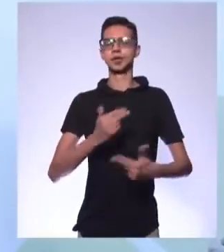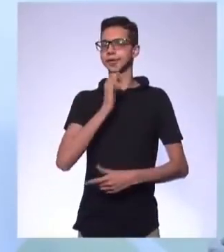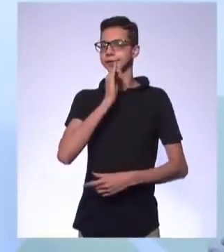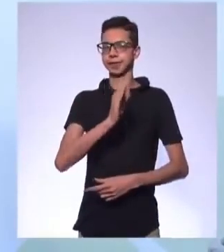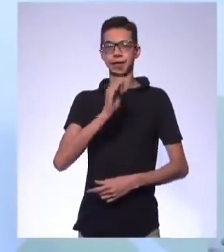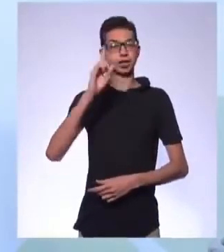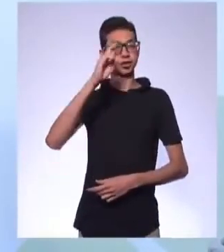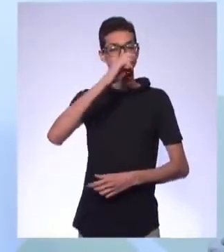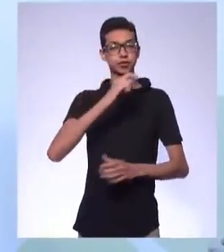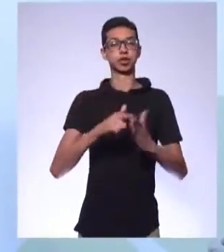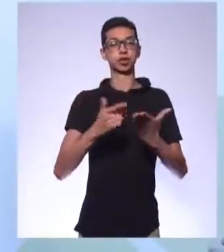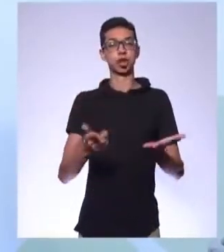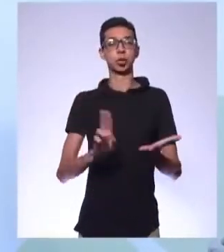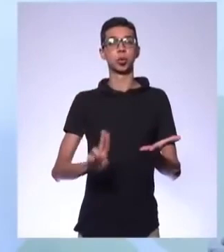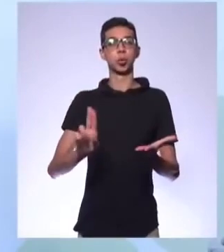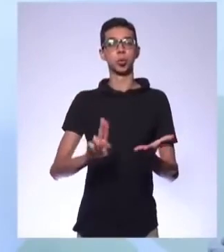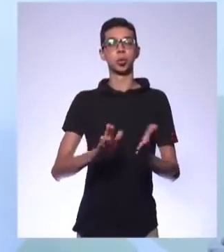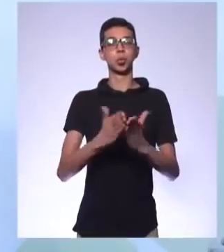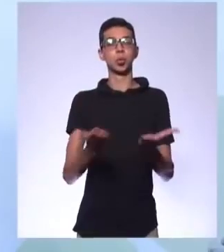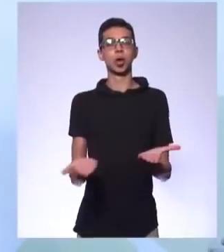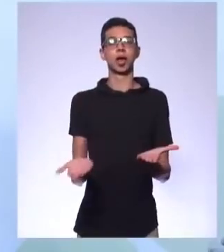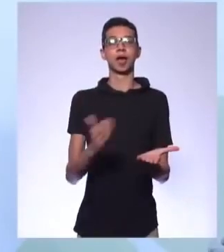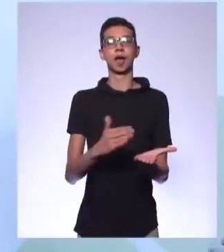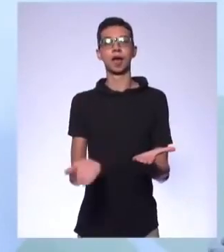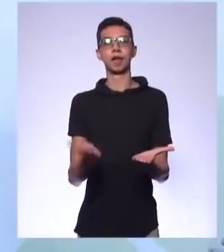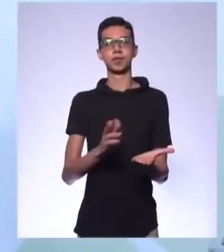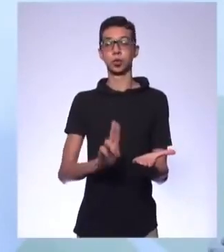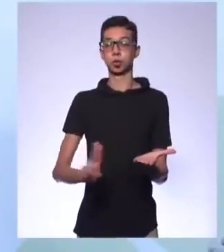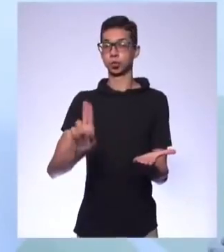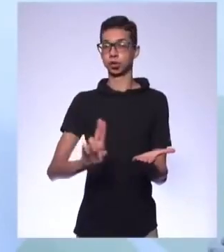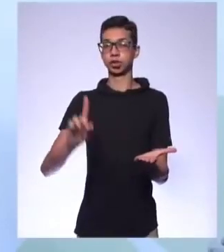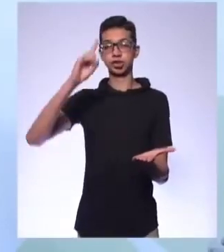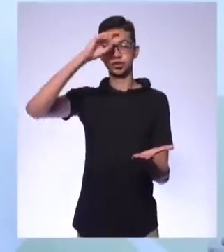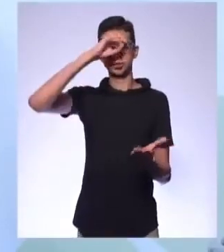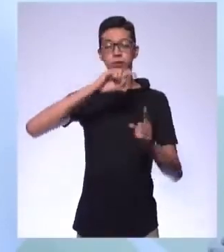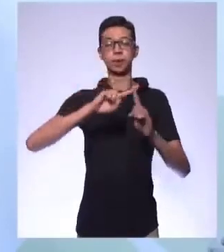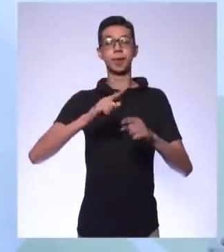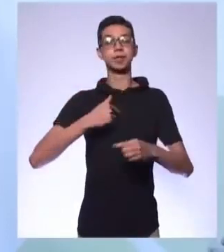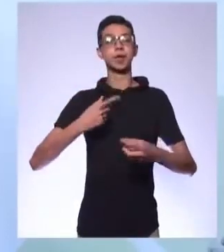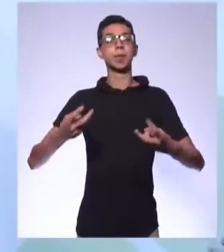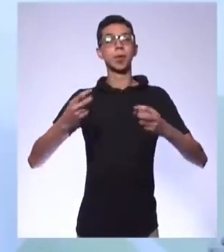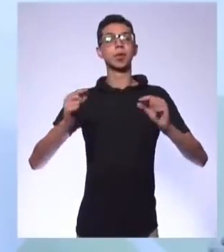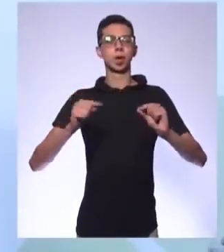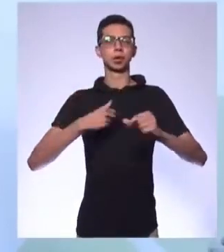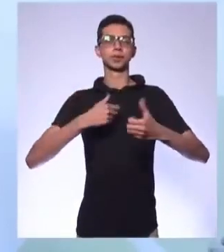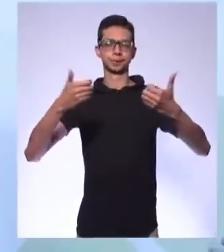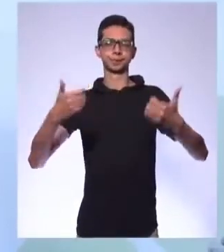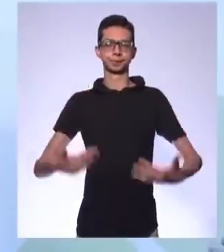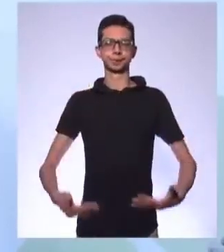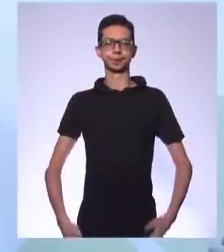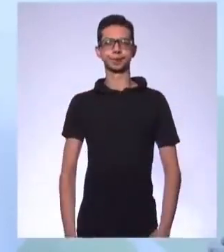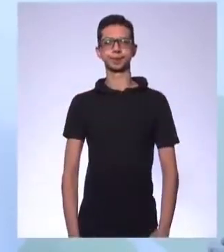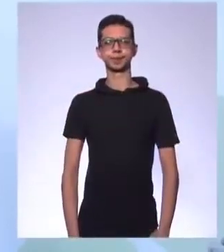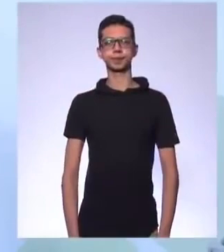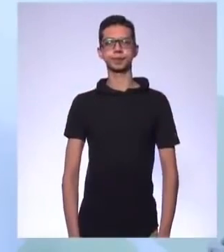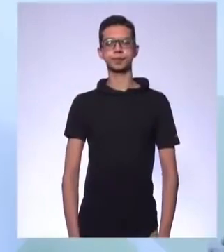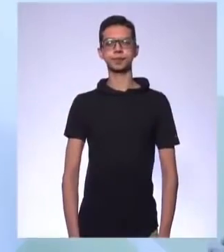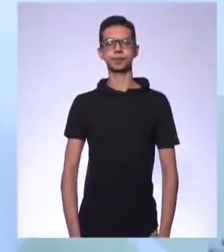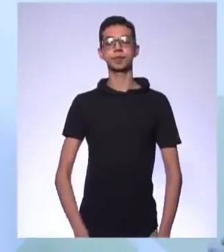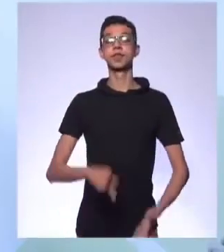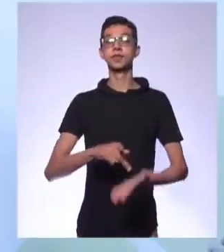ver as colunas e eu vou fazer uma observação do que eu percebi. Então, realmente são pessoas que têm